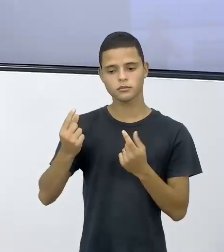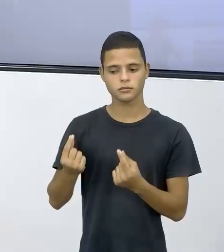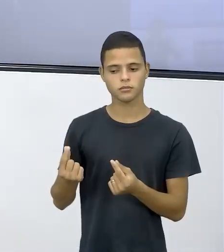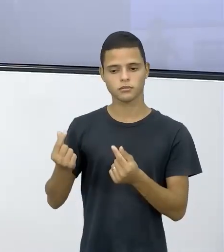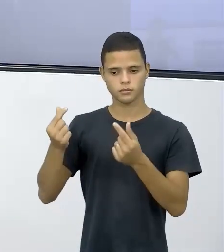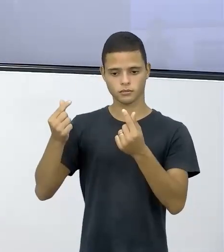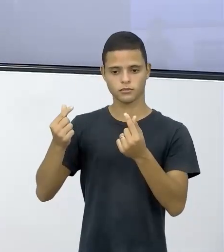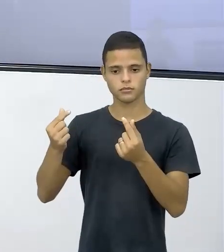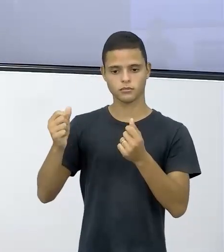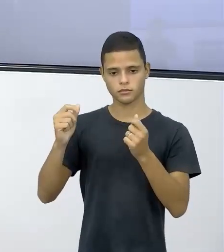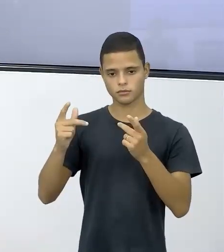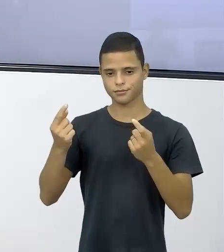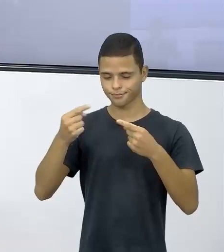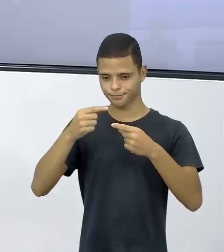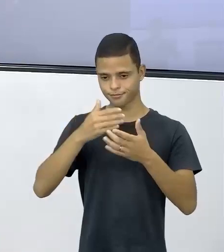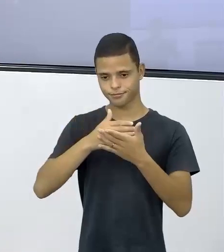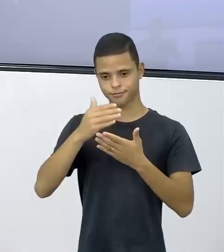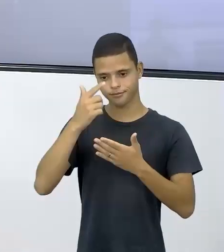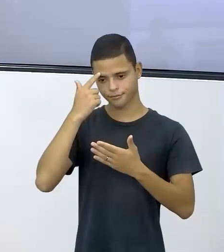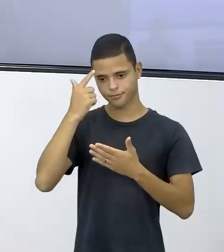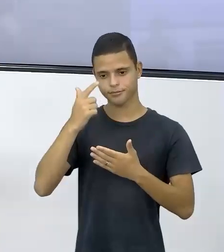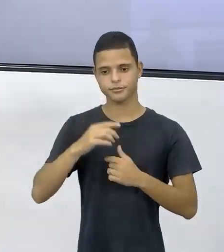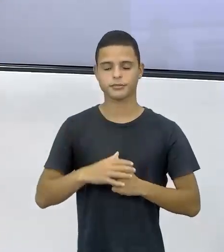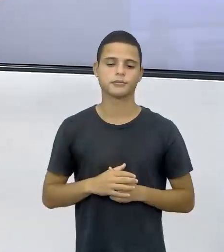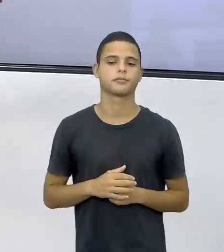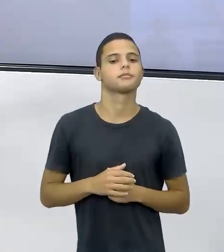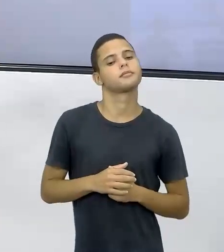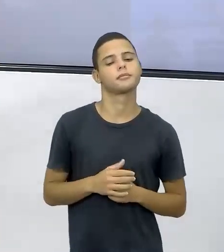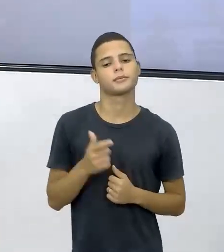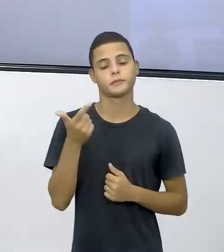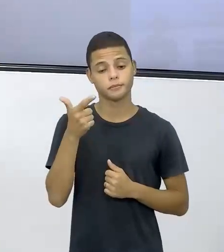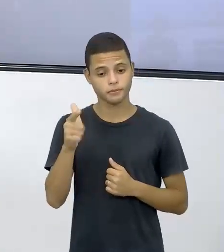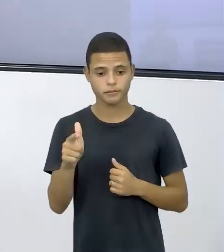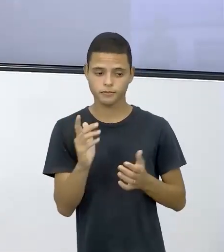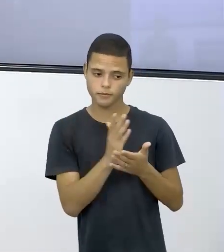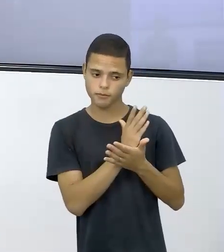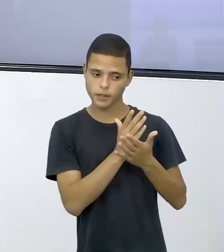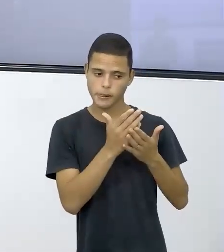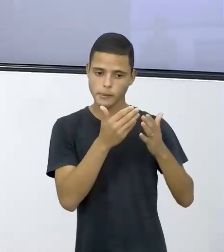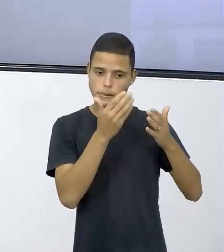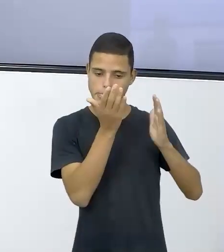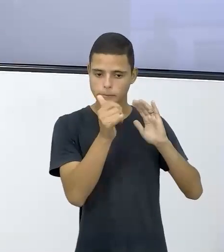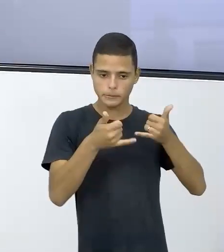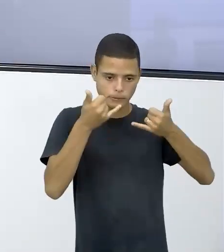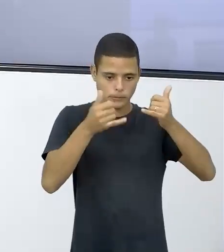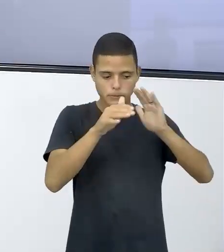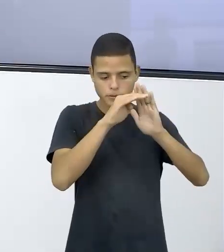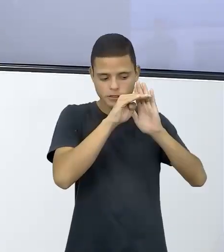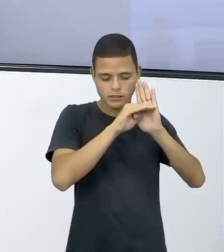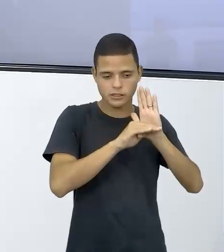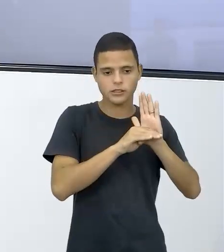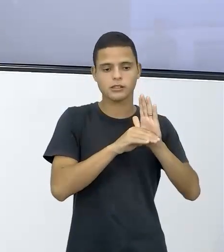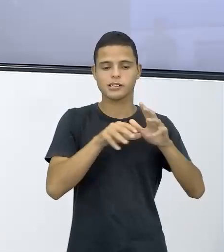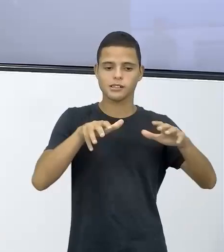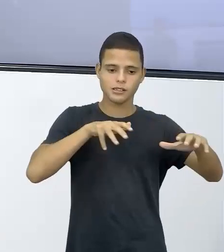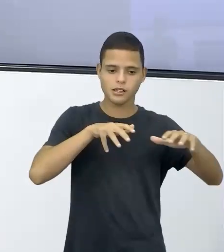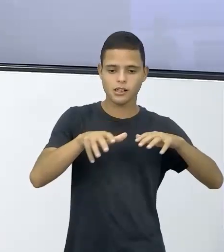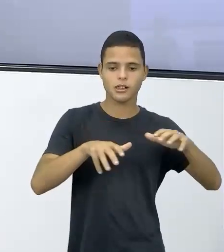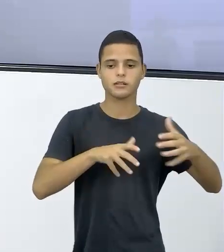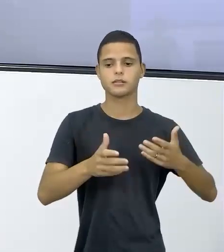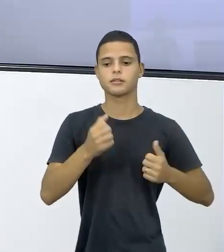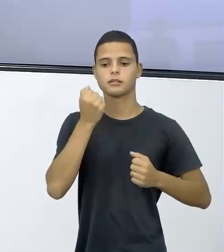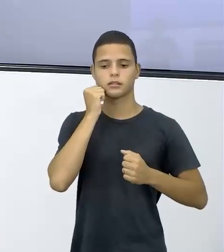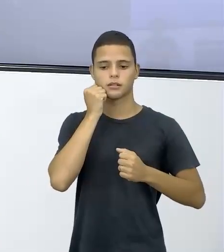desafio inicial que a gente fez, tá bom? Então, de novo, coletando dados experimentais de movimento, de cinemática, né, de